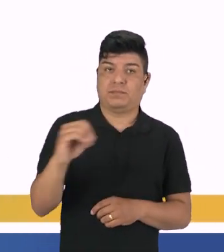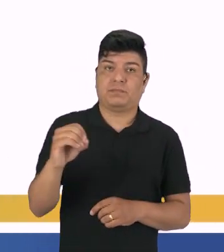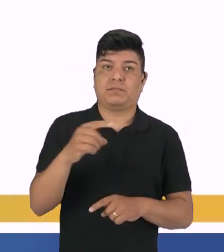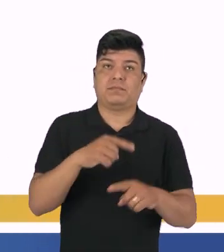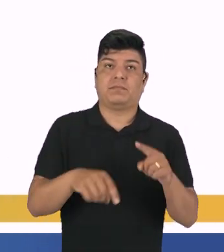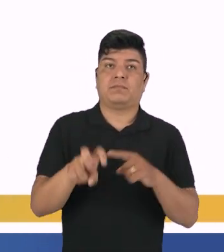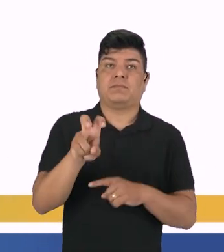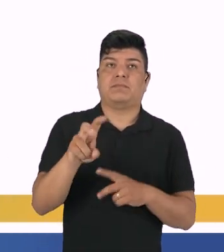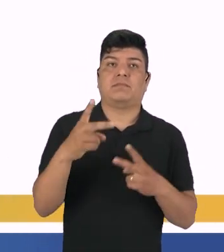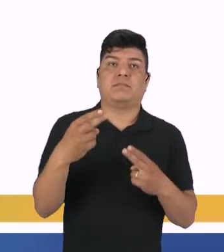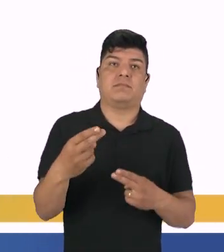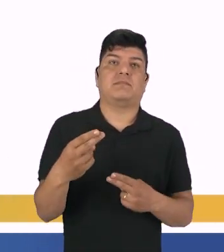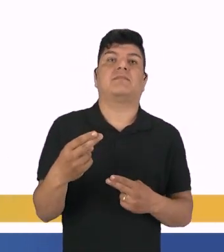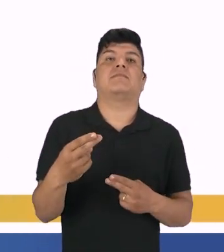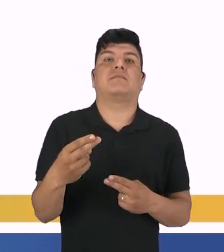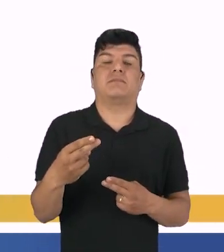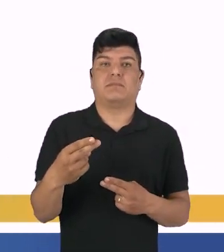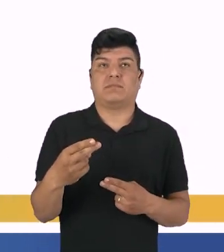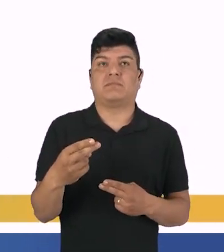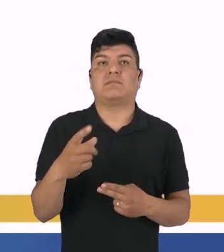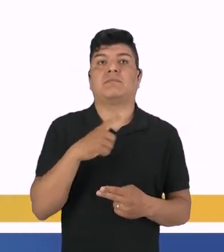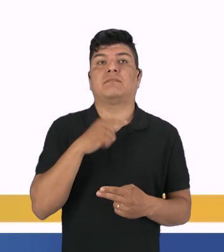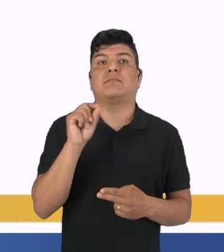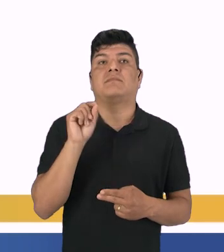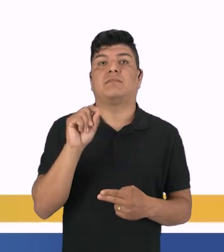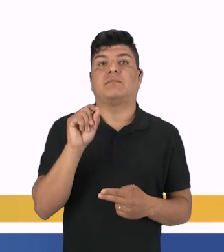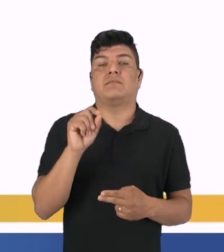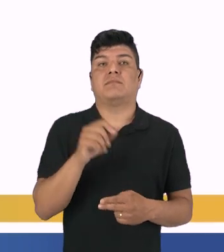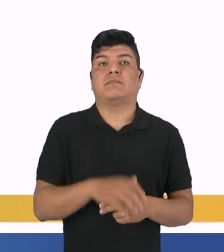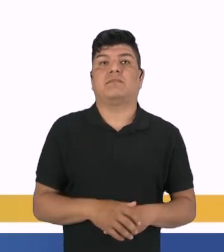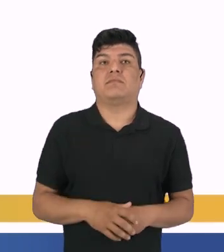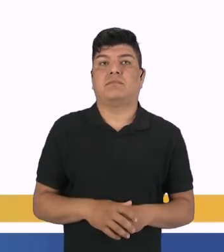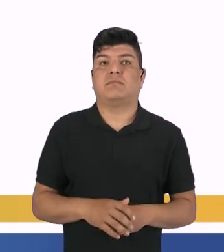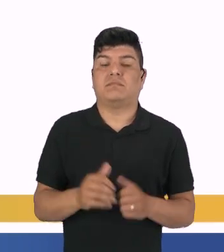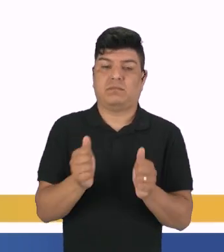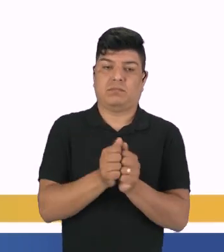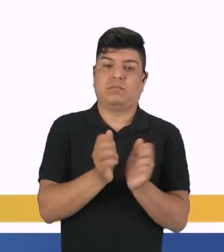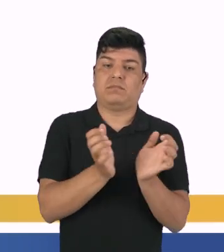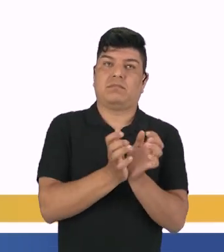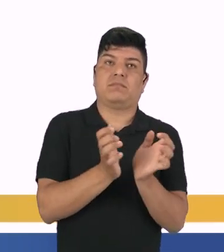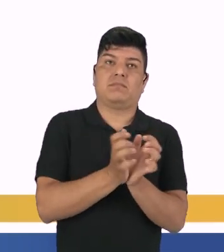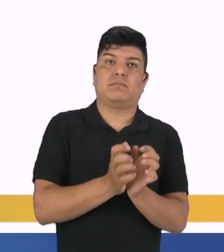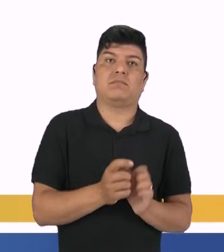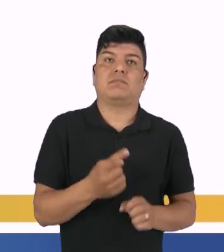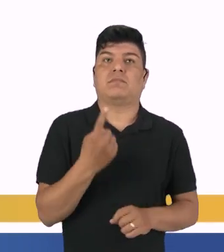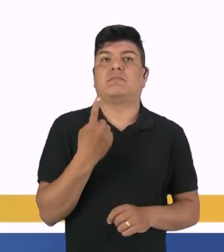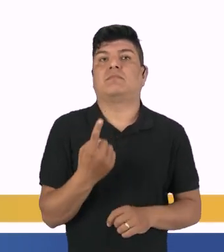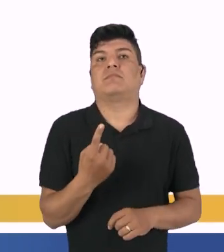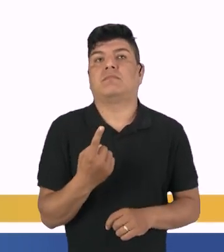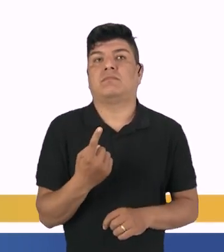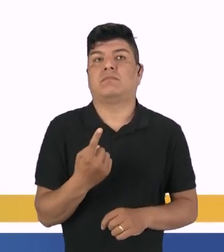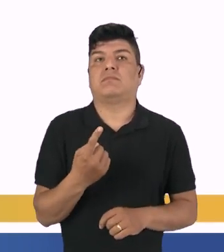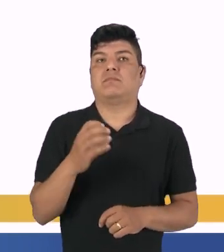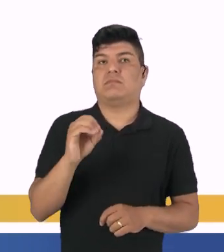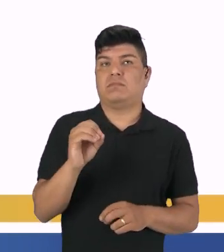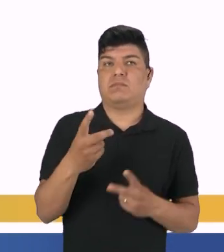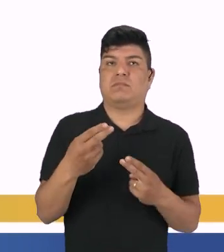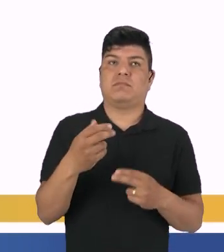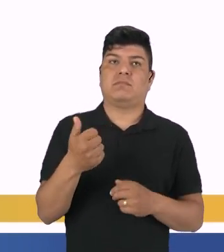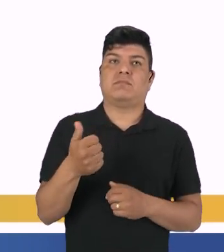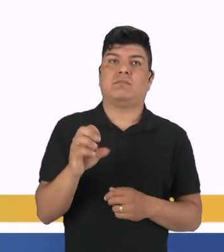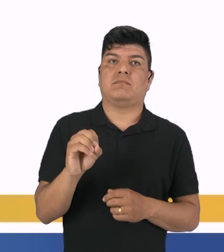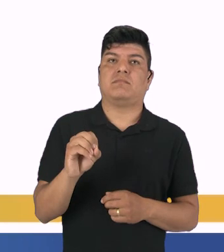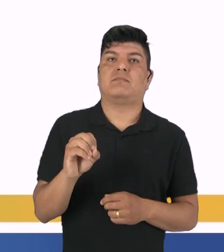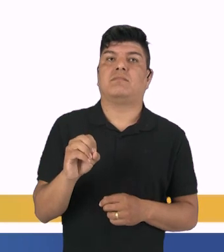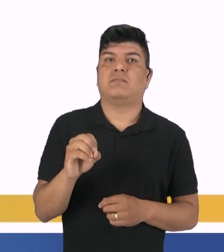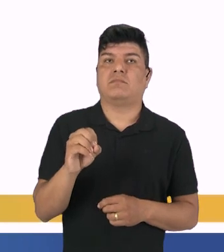10.000 dividido para 5, né? Então, o que eu tenho aqui? Eu vou agrupar aqui, ó, o 1 com o 0, 10. 10 dividido